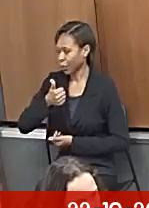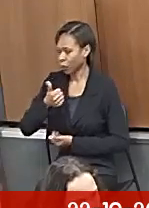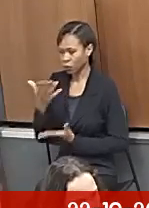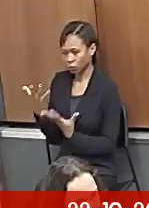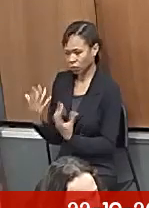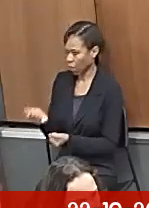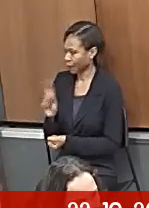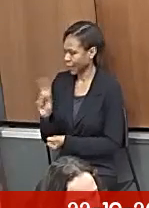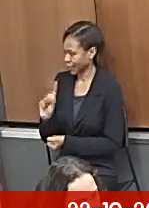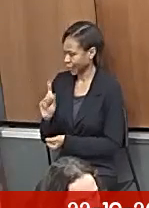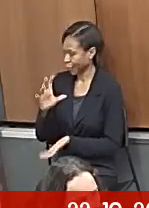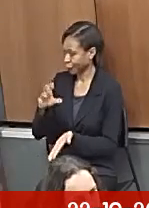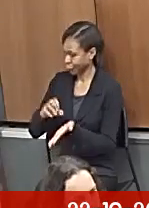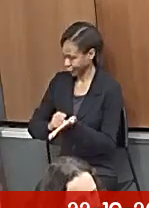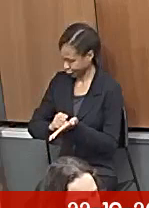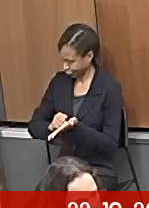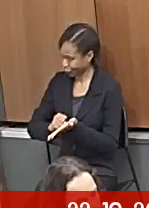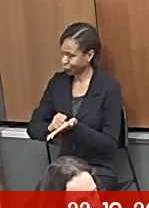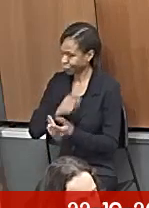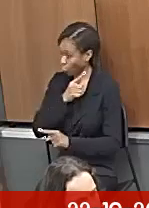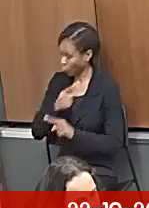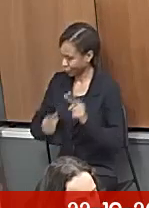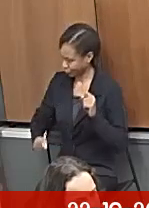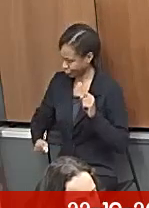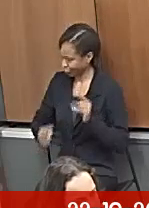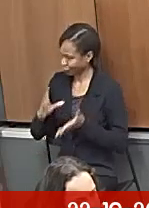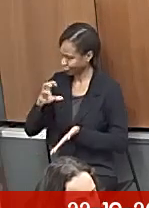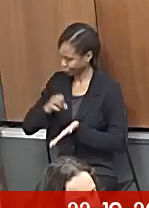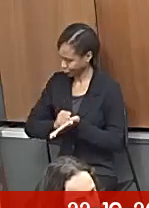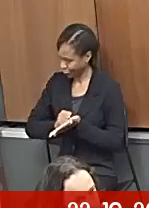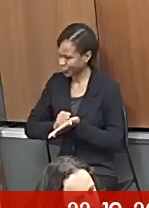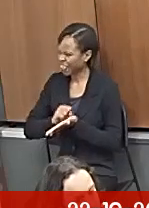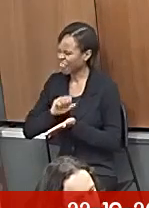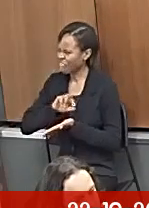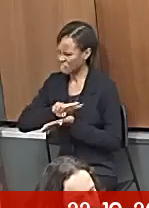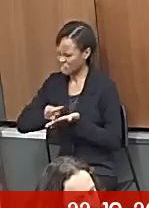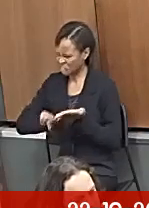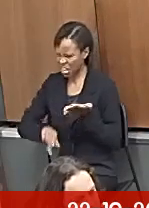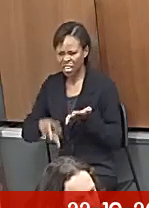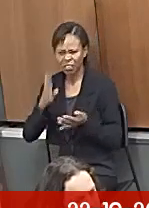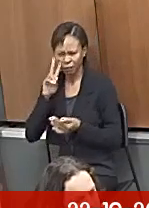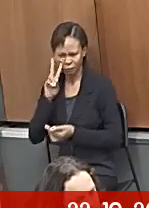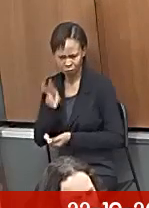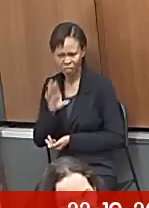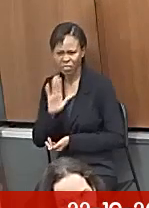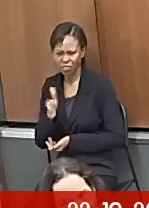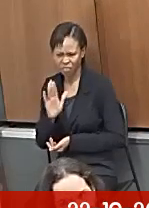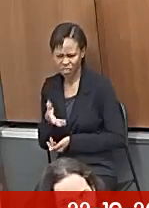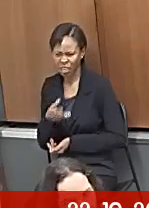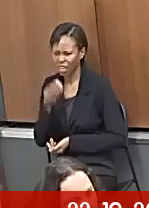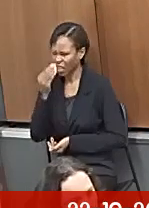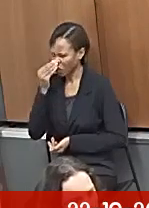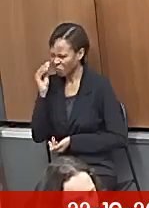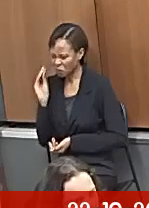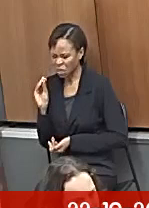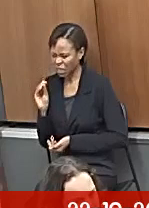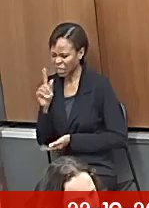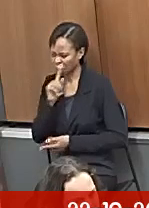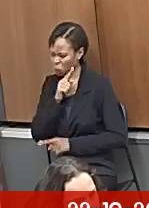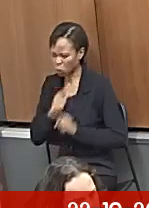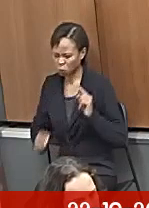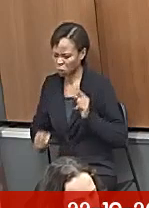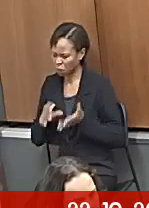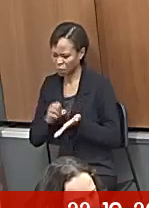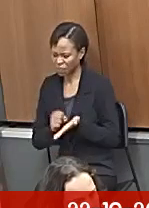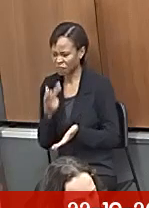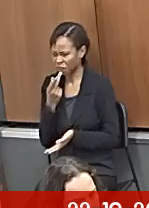que ocorre das formas mais variadas possíveis. Às vezes, eu já vi casos de recusa expressa, de falar,